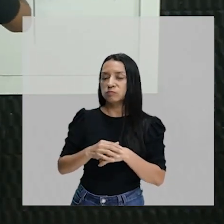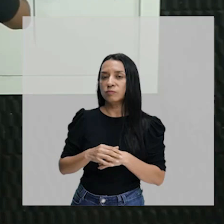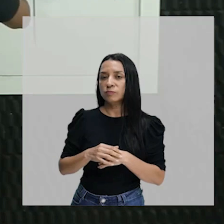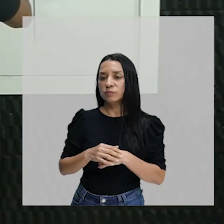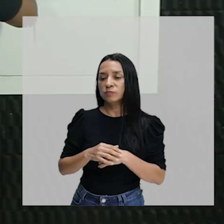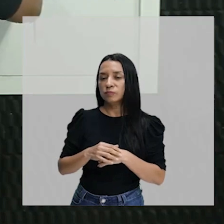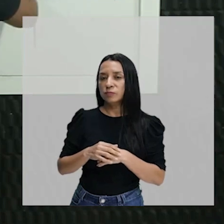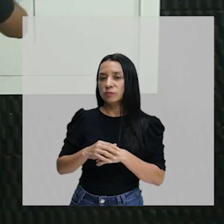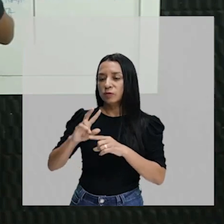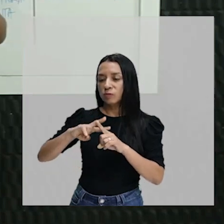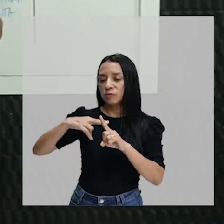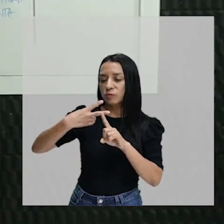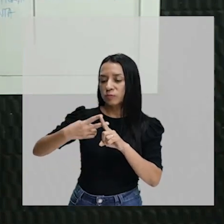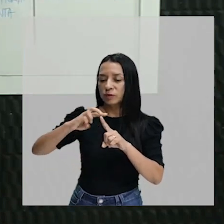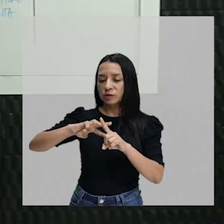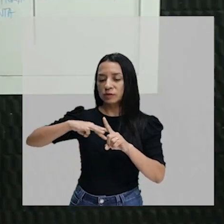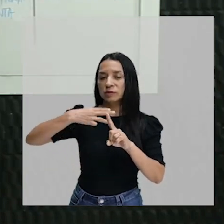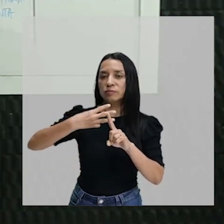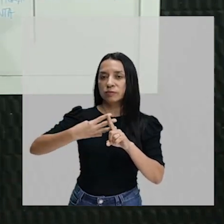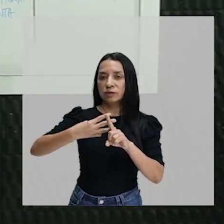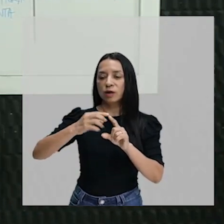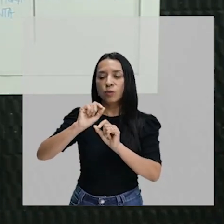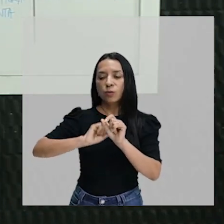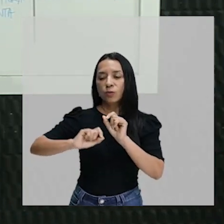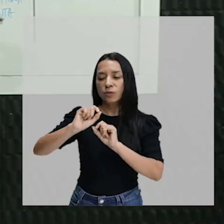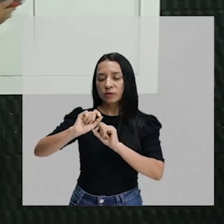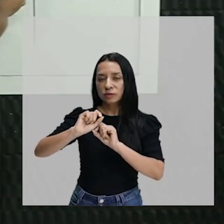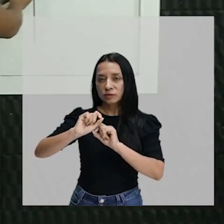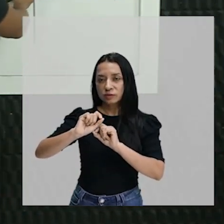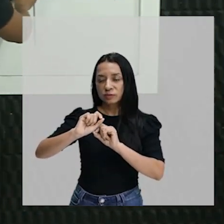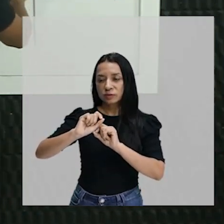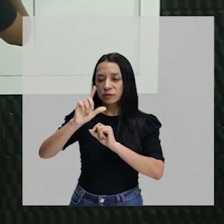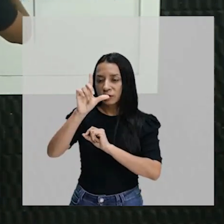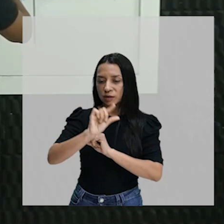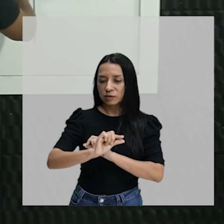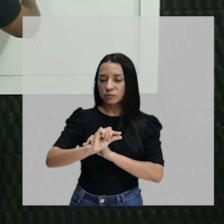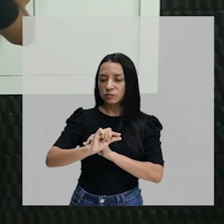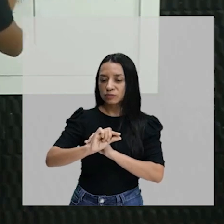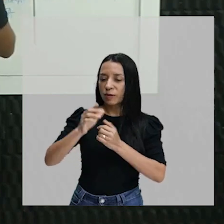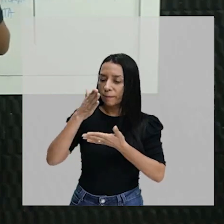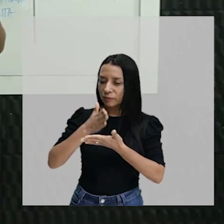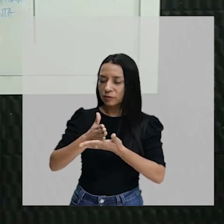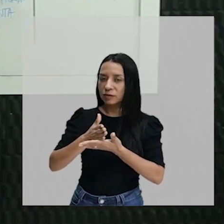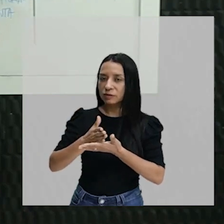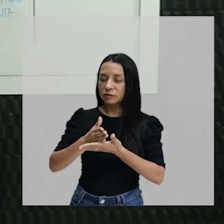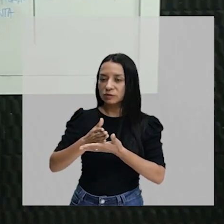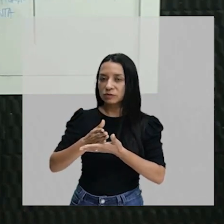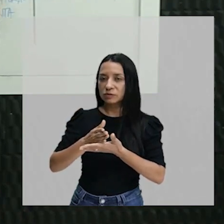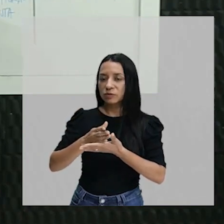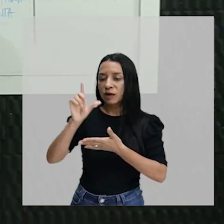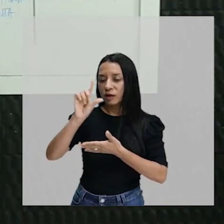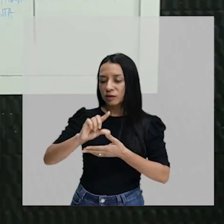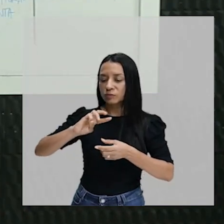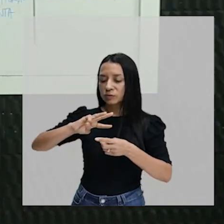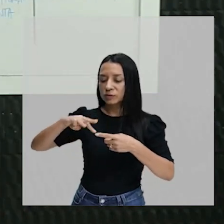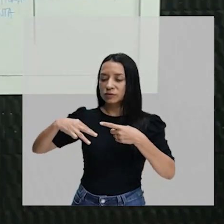duplica triplica o que que acontece com a outra reduz a metade reduz a terça parte